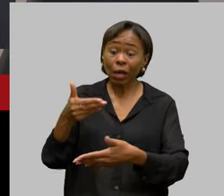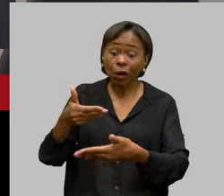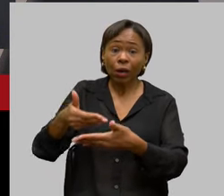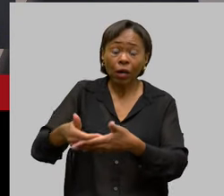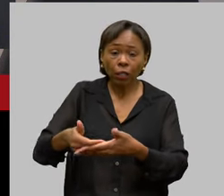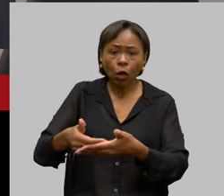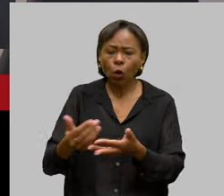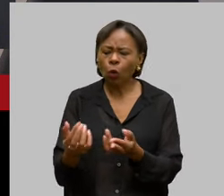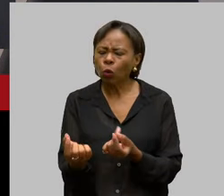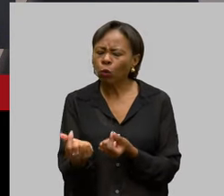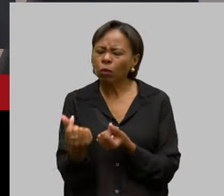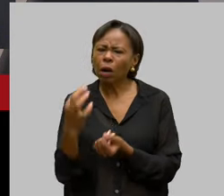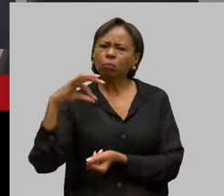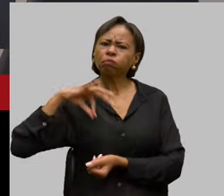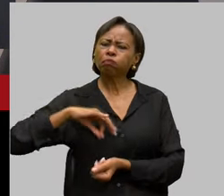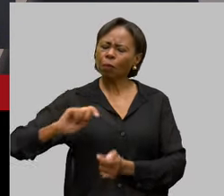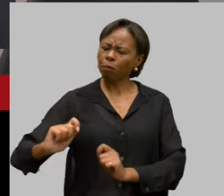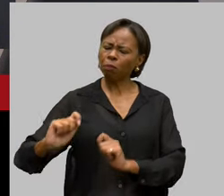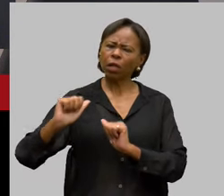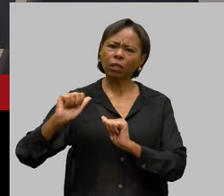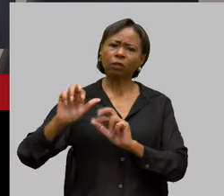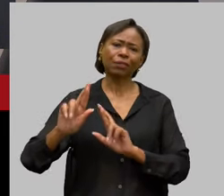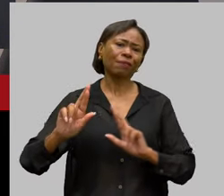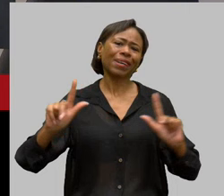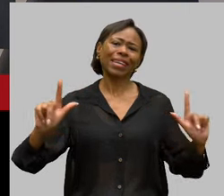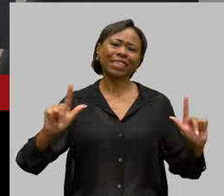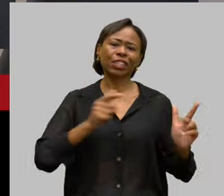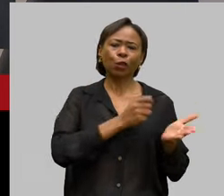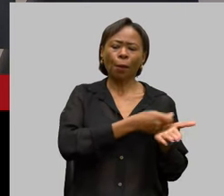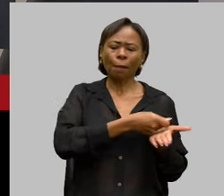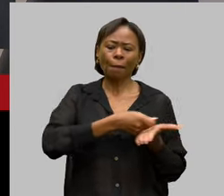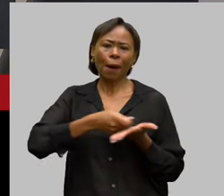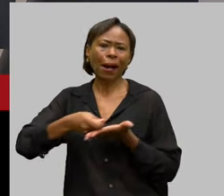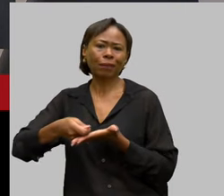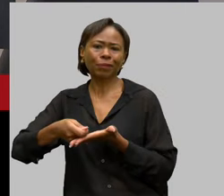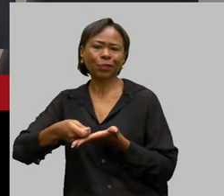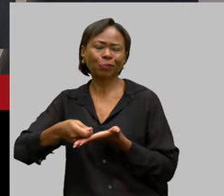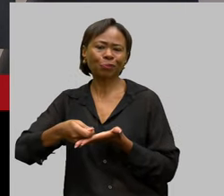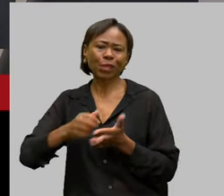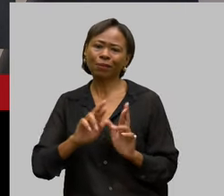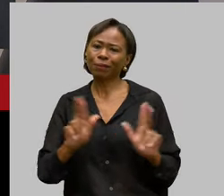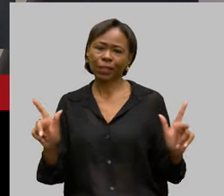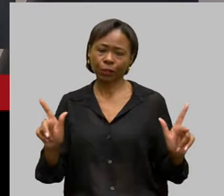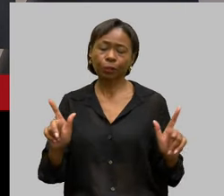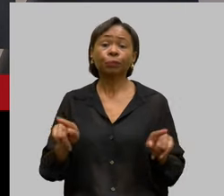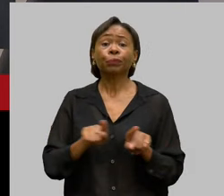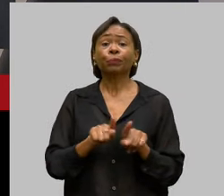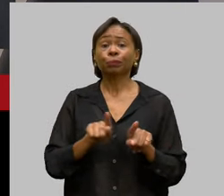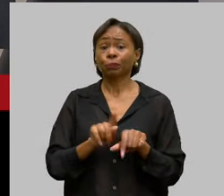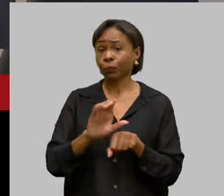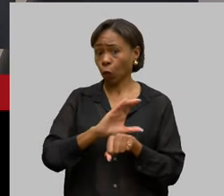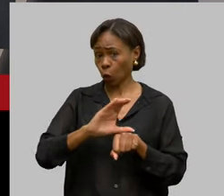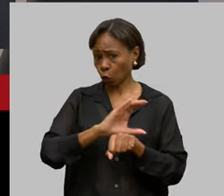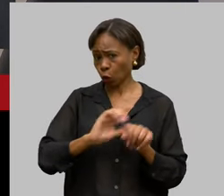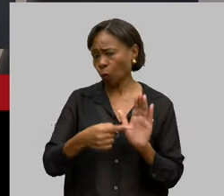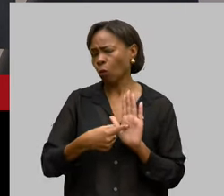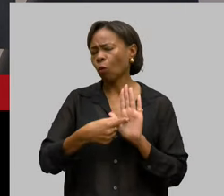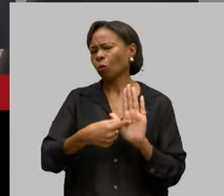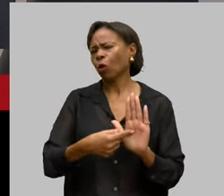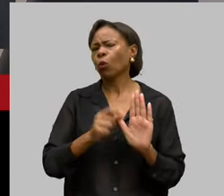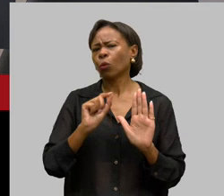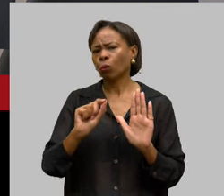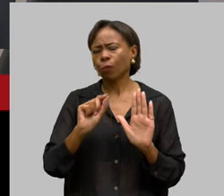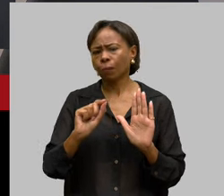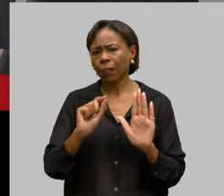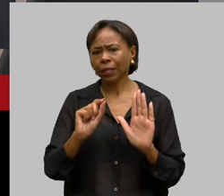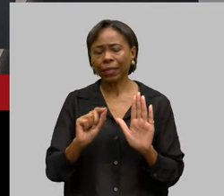diferente daquele pelo qual ele havia arrecadado contribuições o que chama atenção também na Constituição de 88 é que não houve a exerção